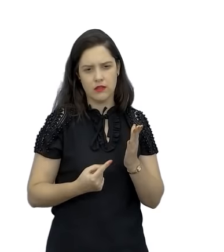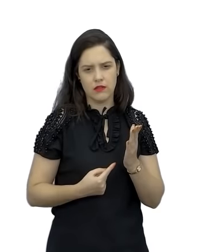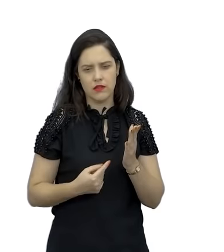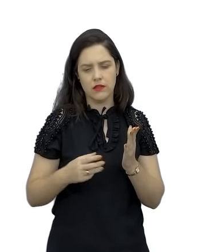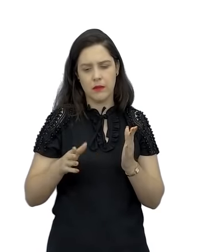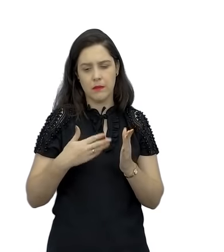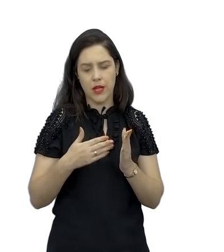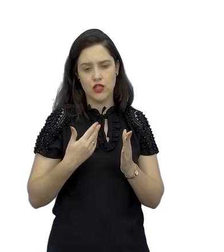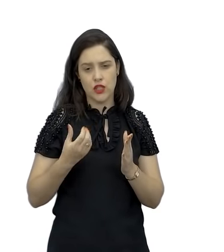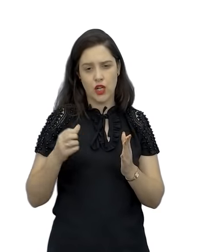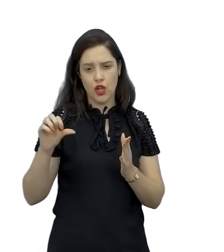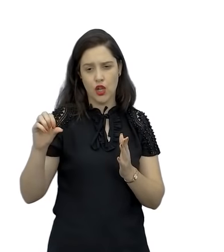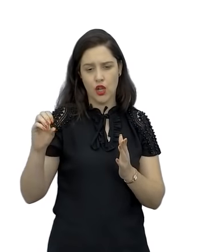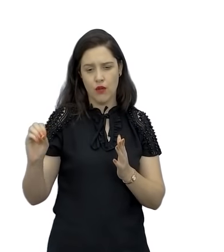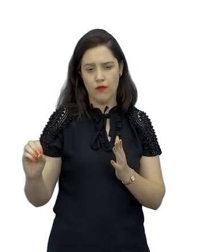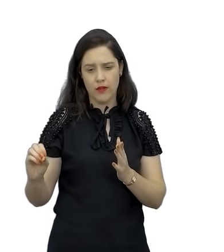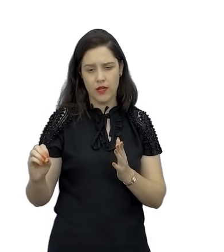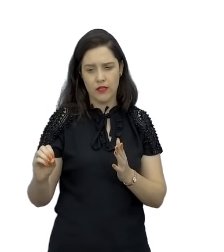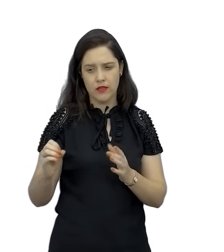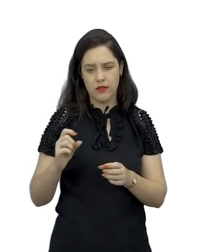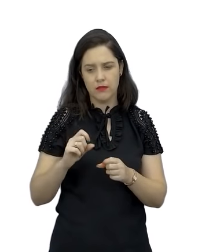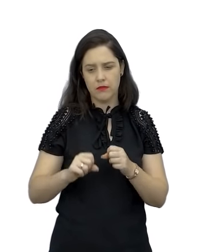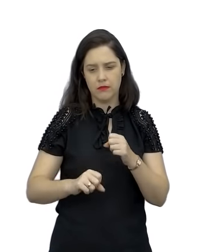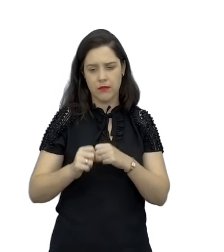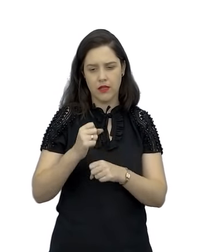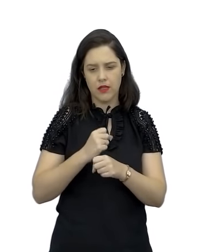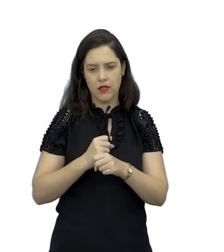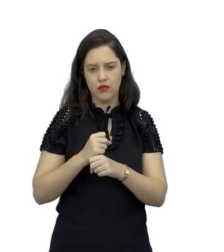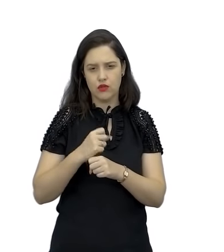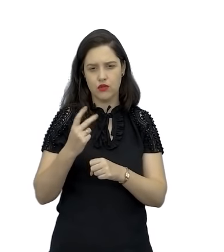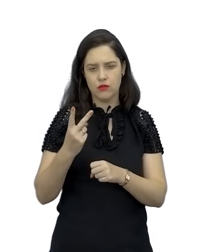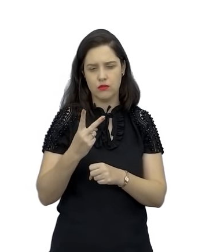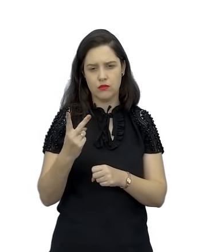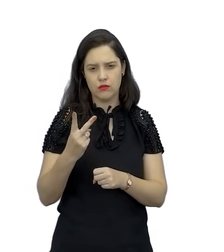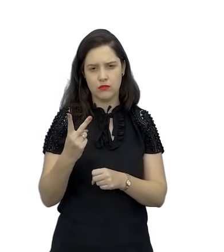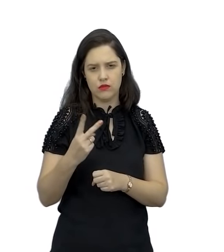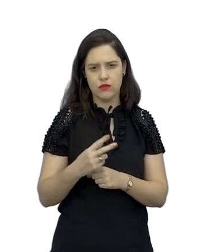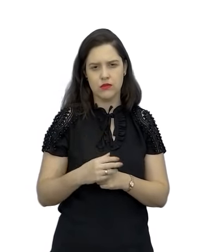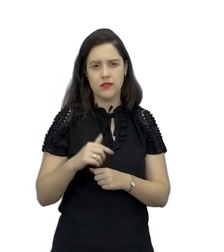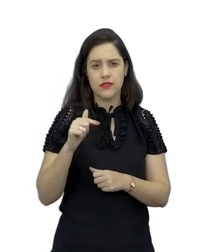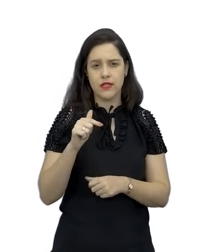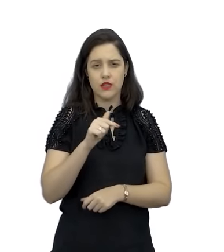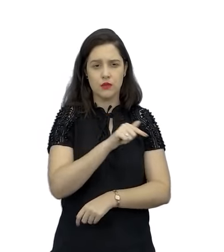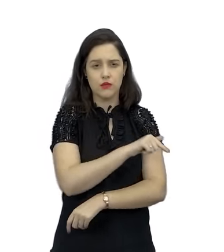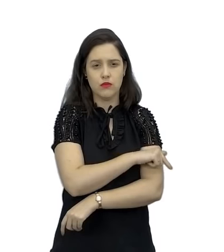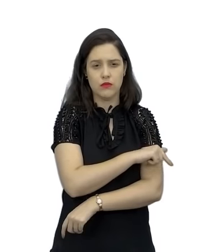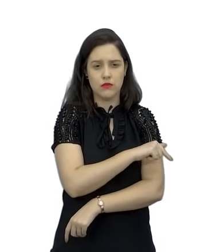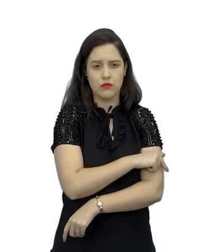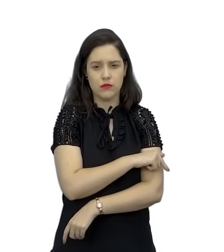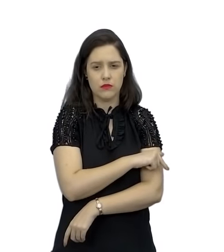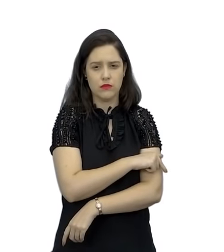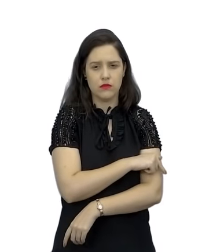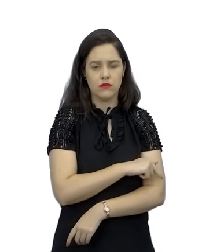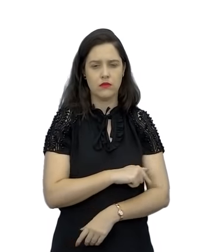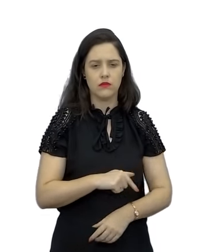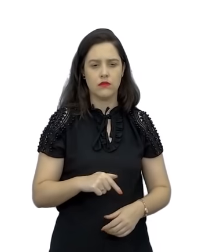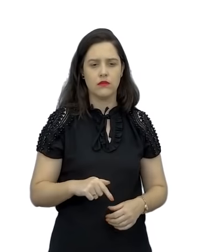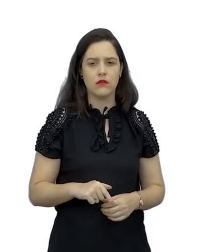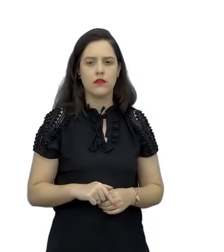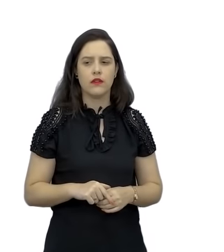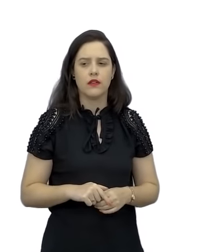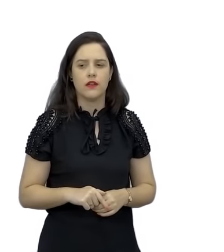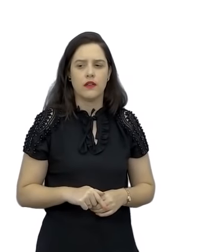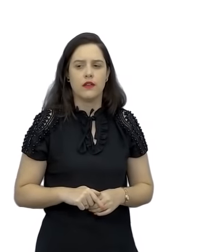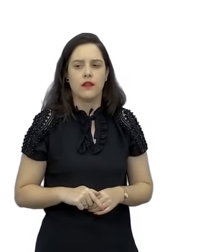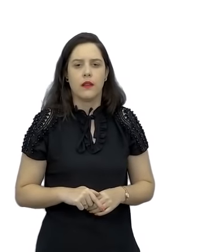página 90 do material de 2022, tá? Do 7º ano. Então, para a organização de uma festa